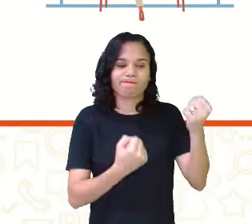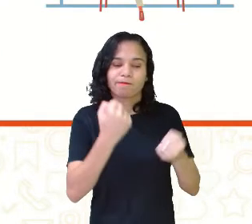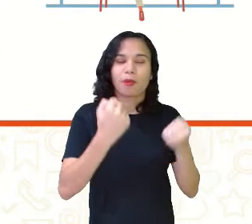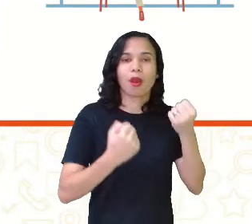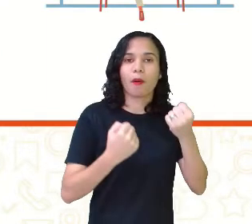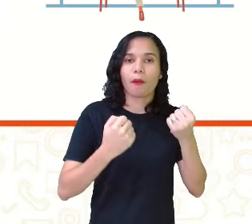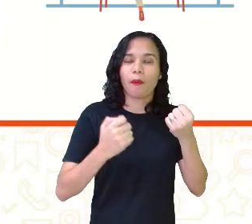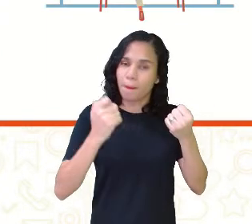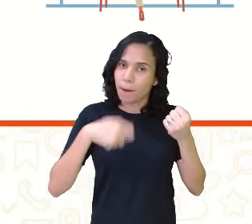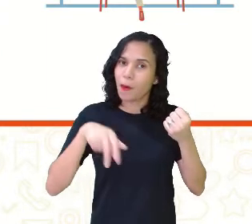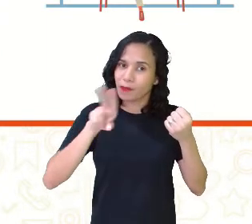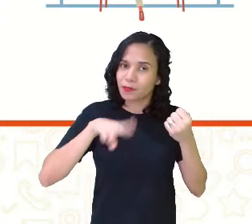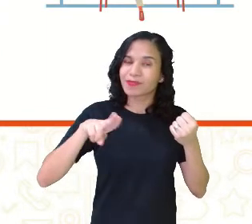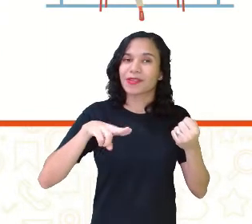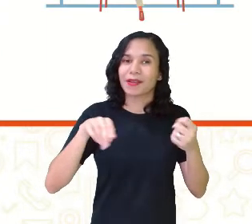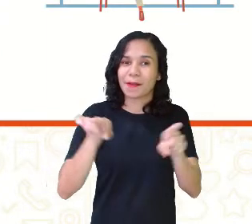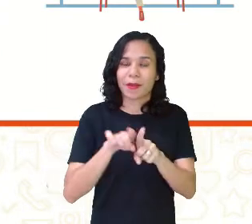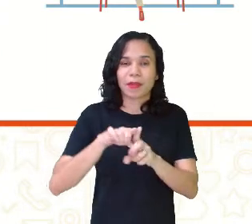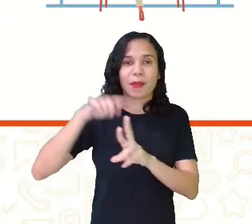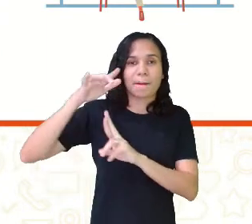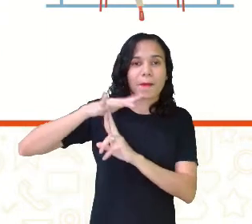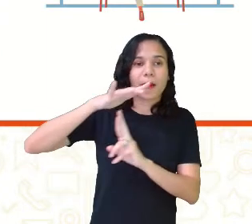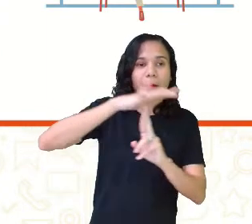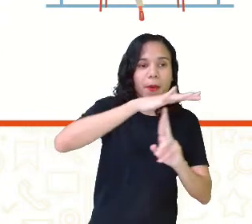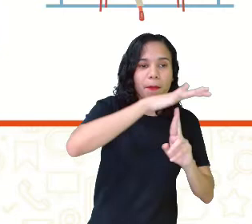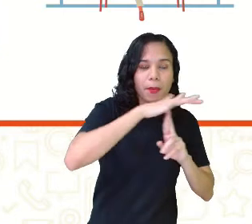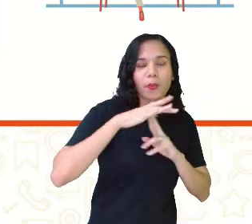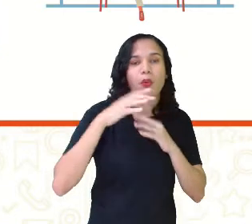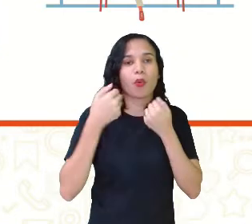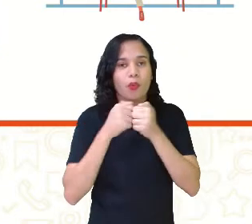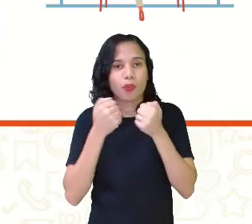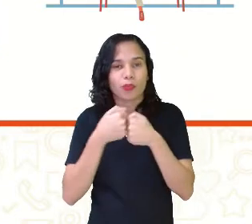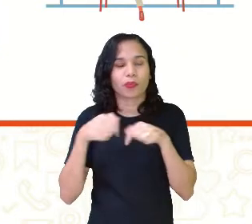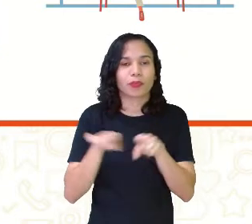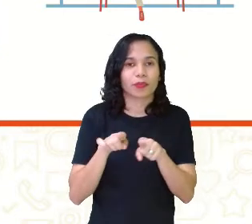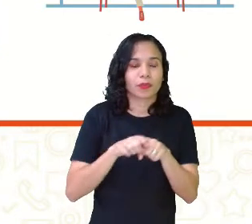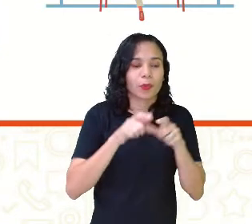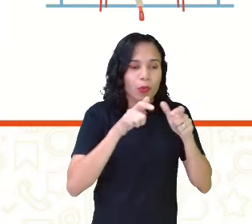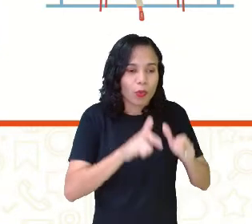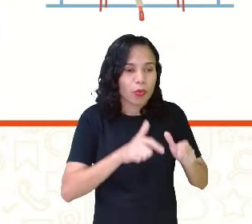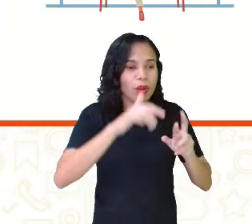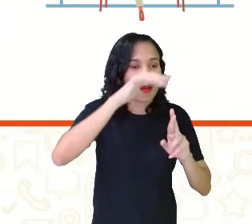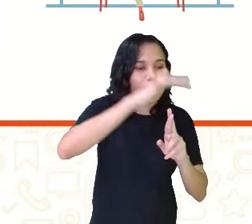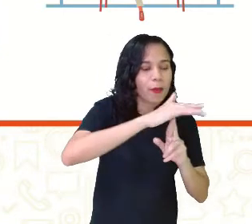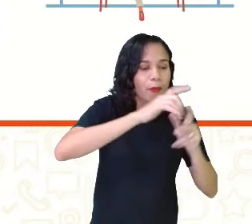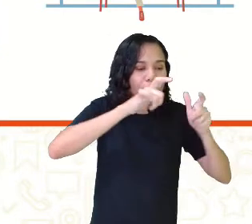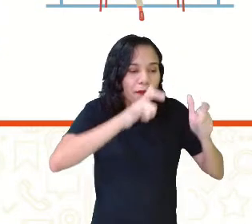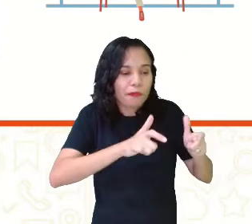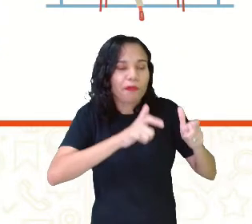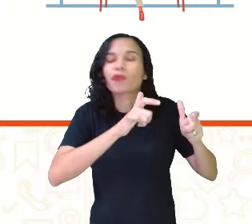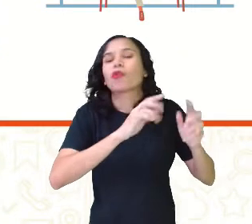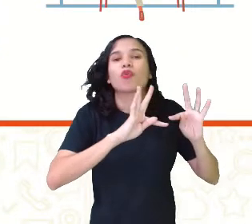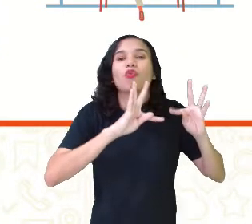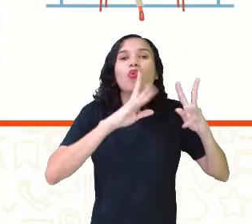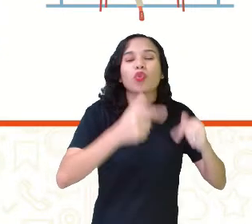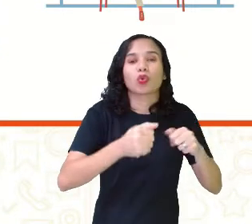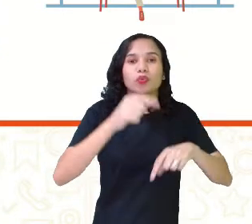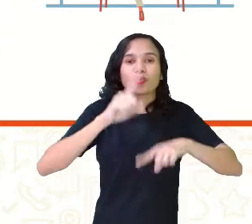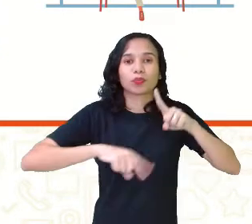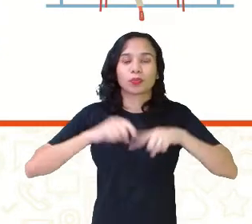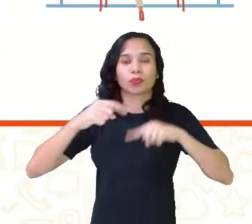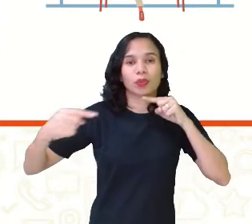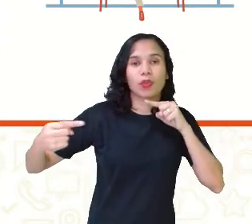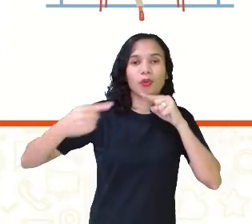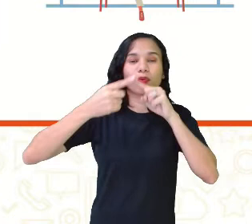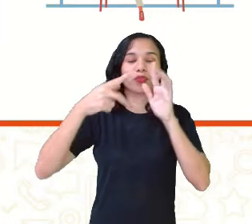né? Mas também nas paradas de ônibus, incluindo as calçadas, terminais, as estações, todos os outros equipamentos que